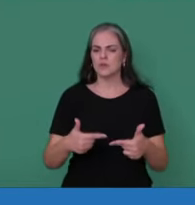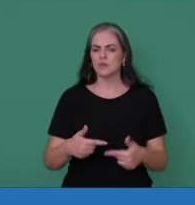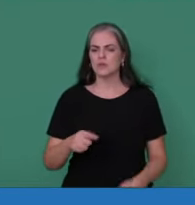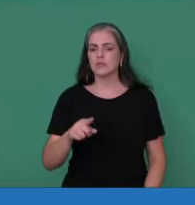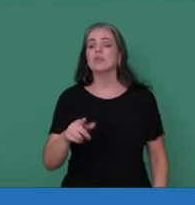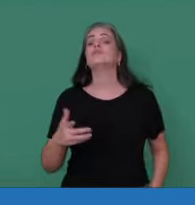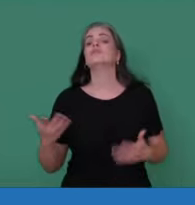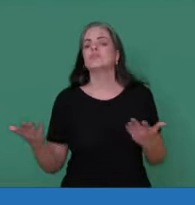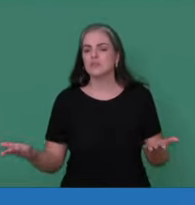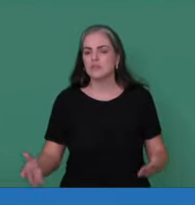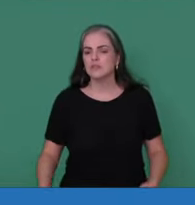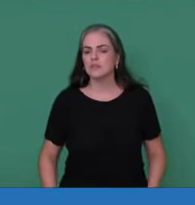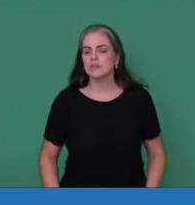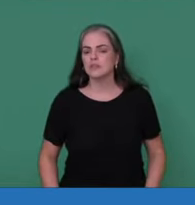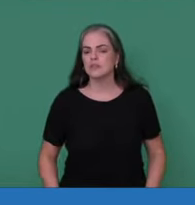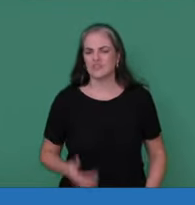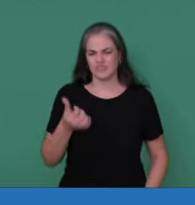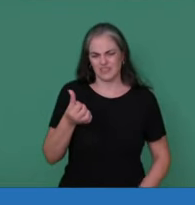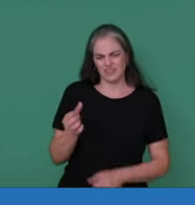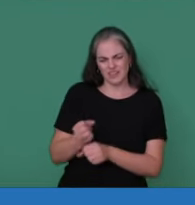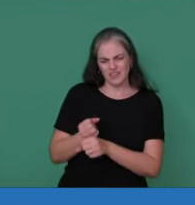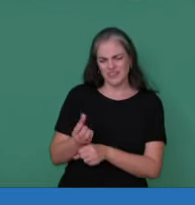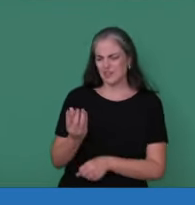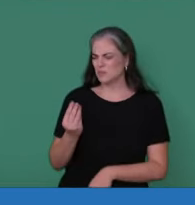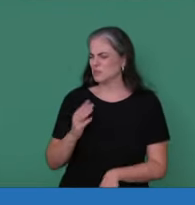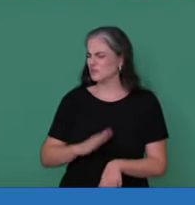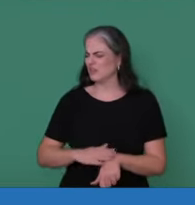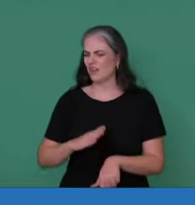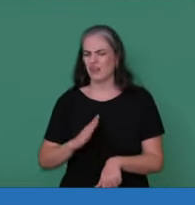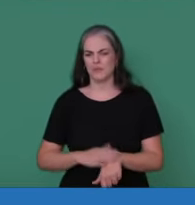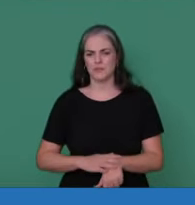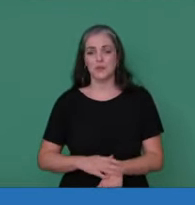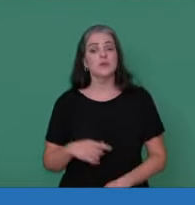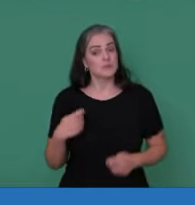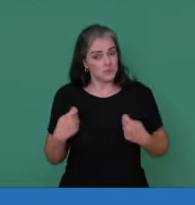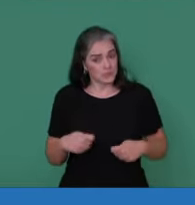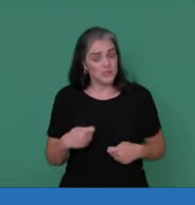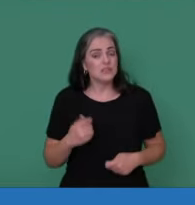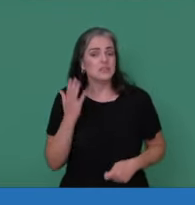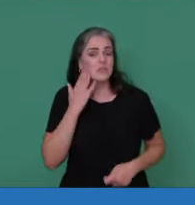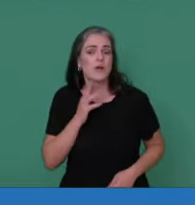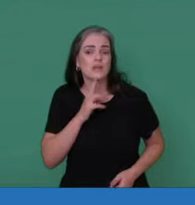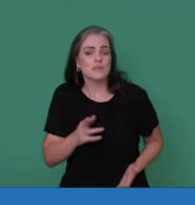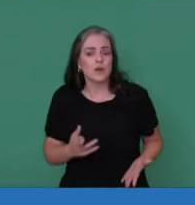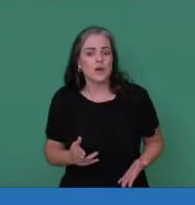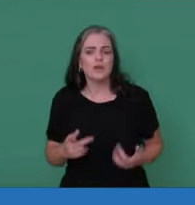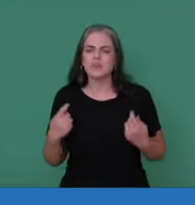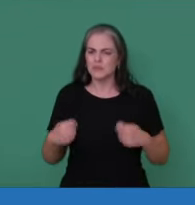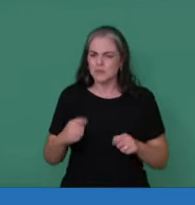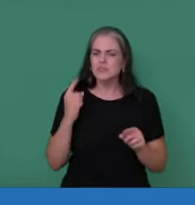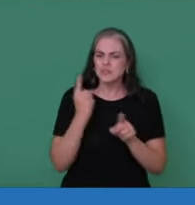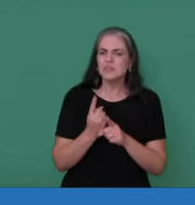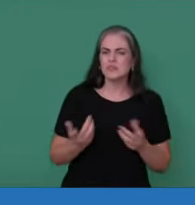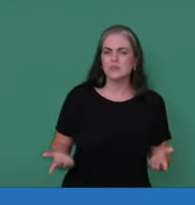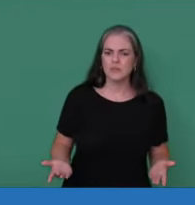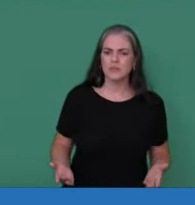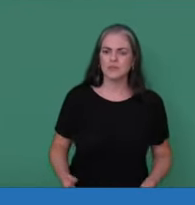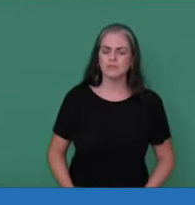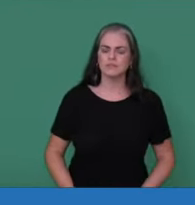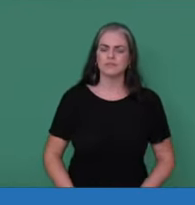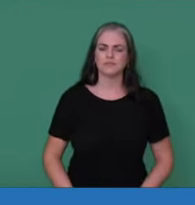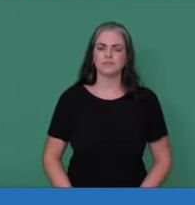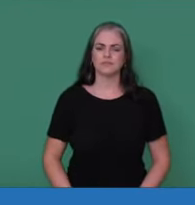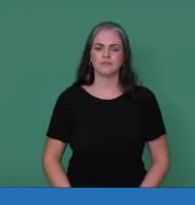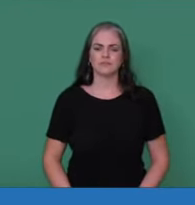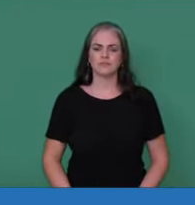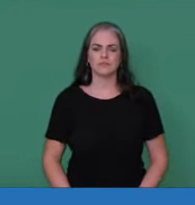você? 6 anos é tempo demais. Precisamos de respostas. Precisamos de respostas. Ai,